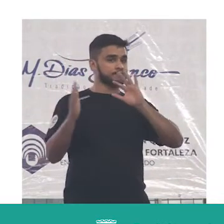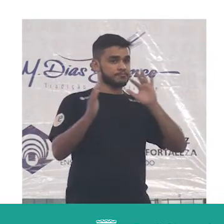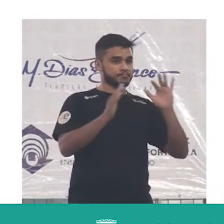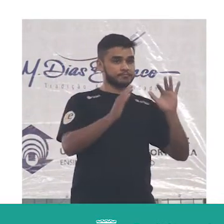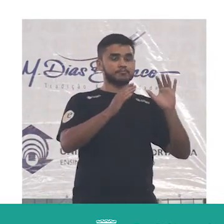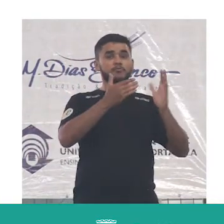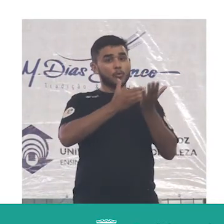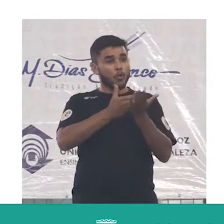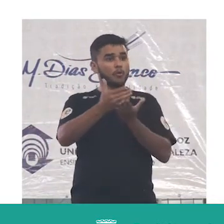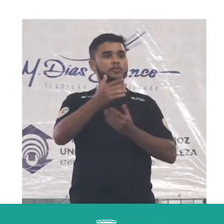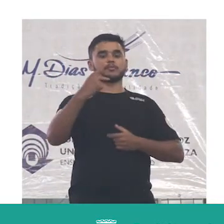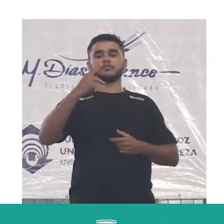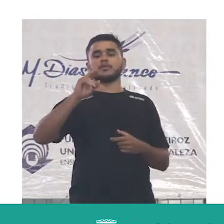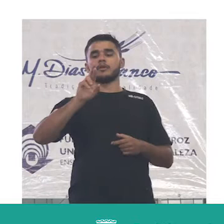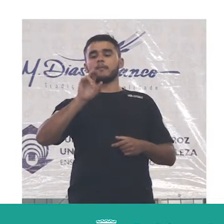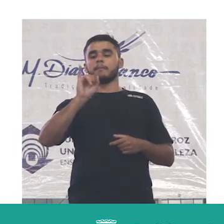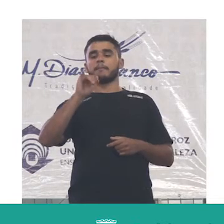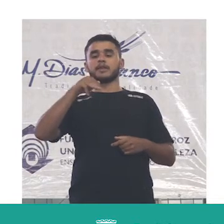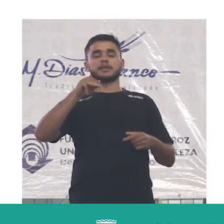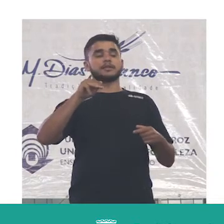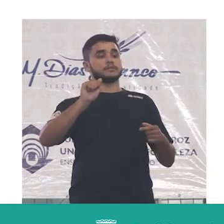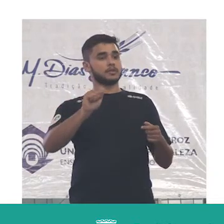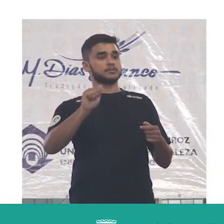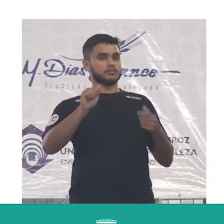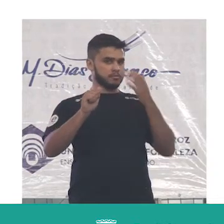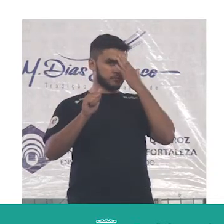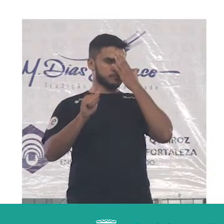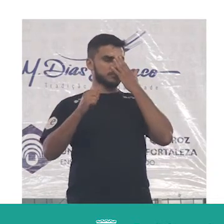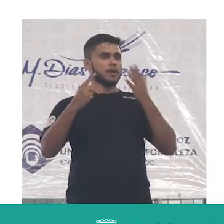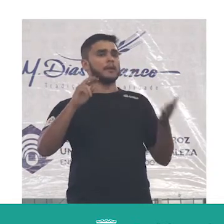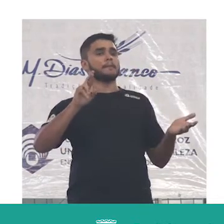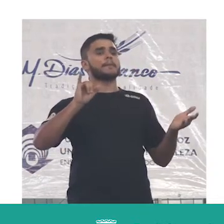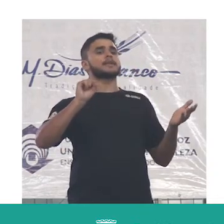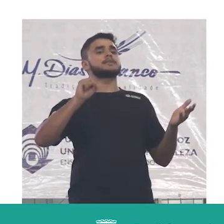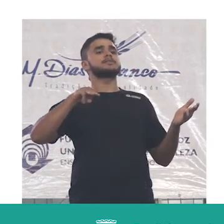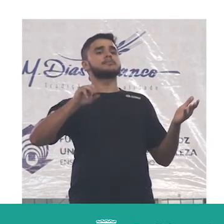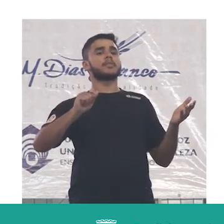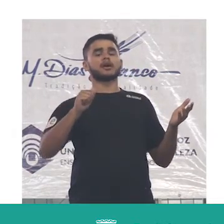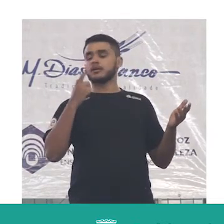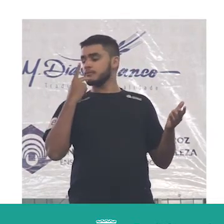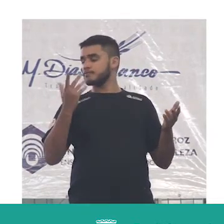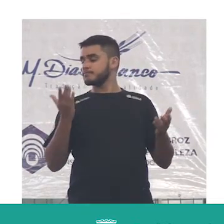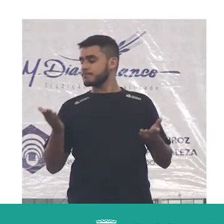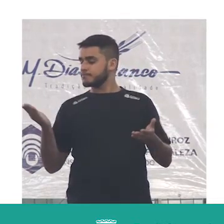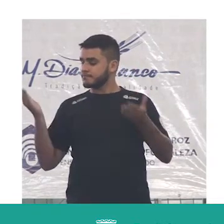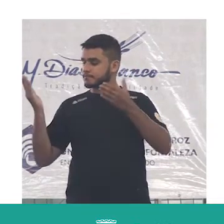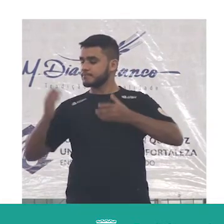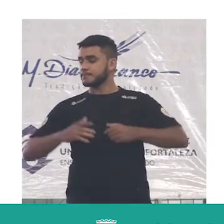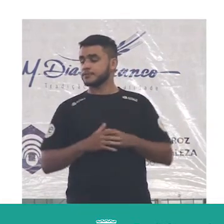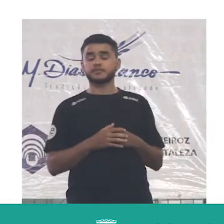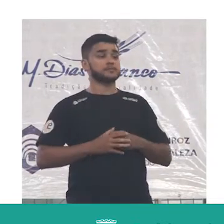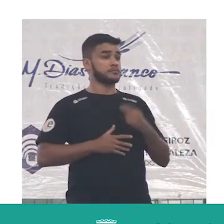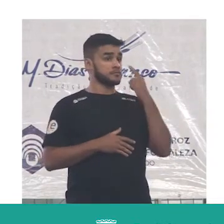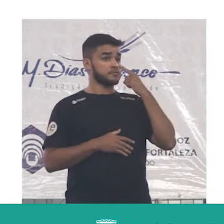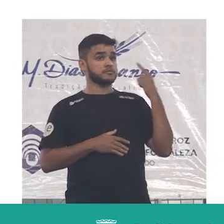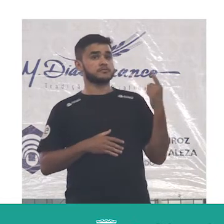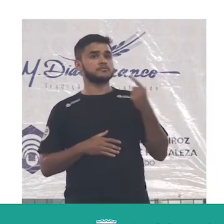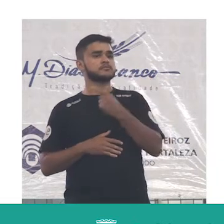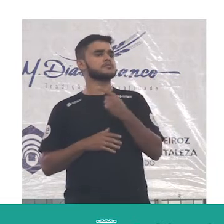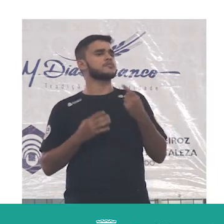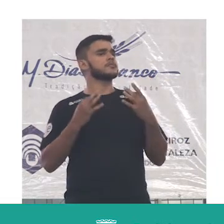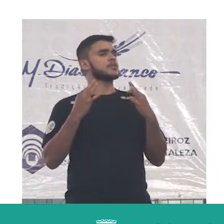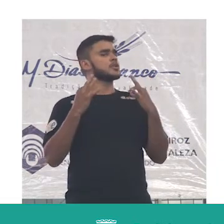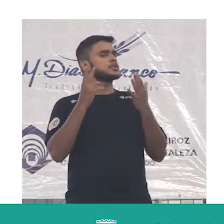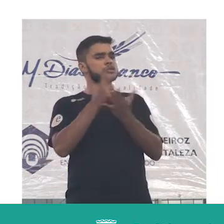indo direto objetivamente para isso. O que vem a ser prisma? Prisma. Toda vez que vocês